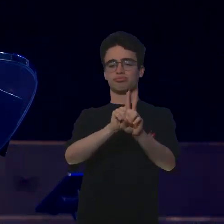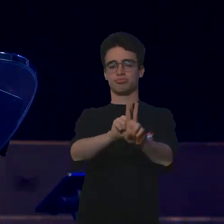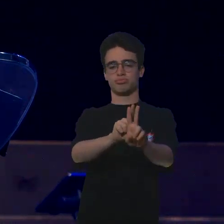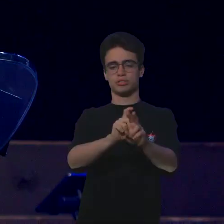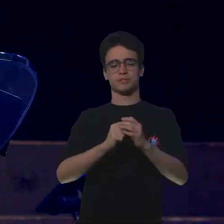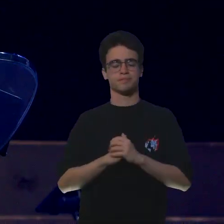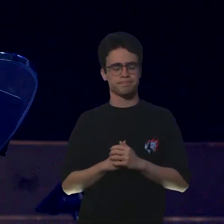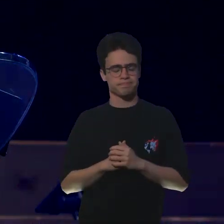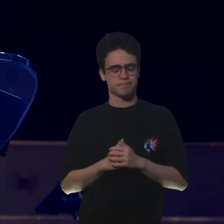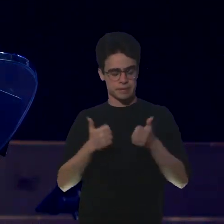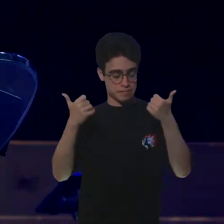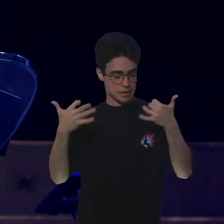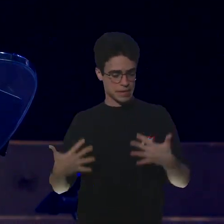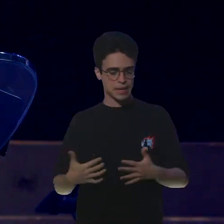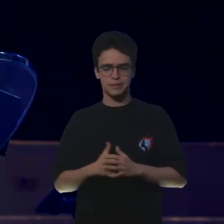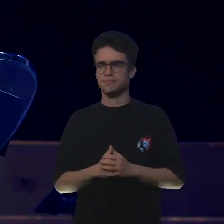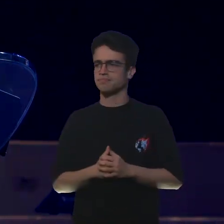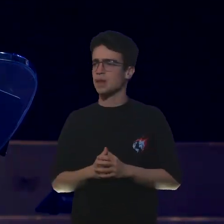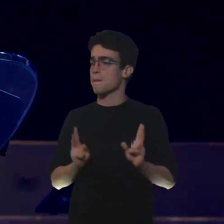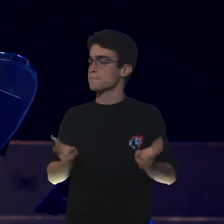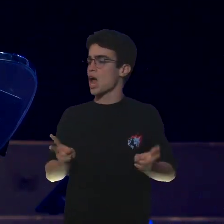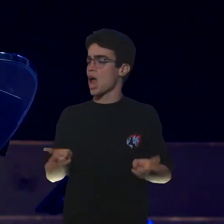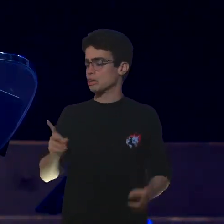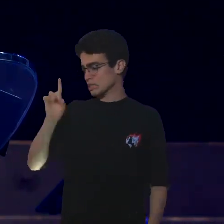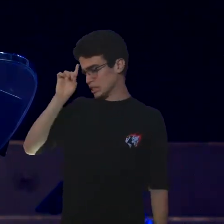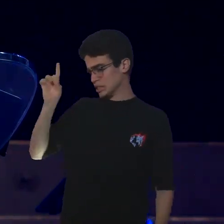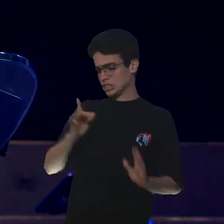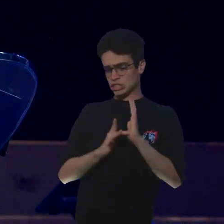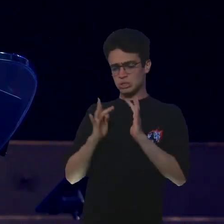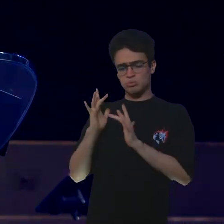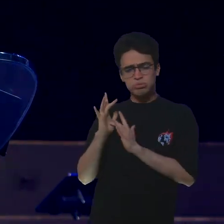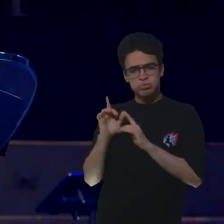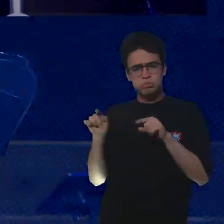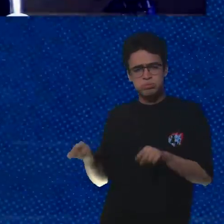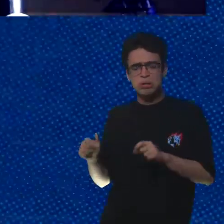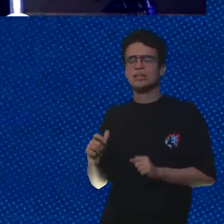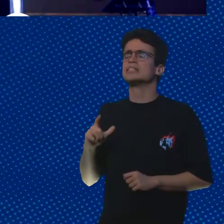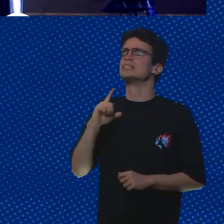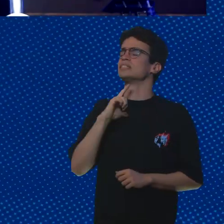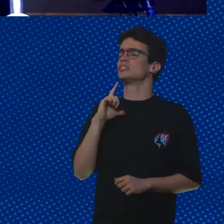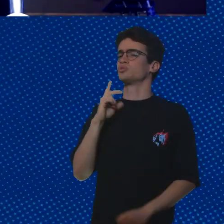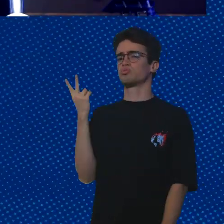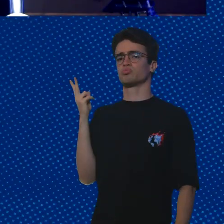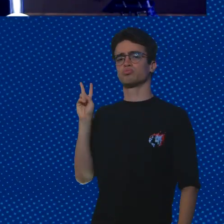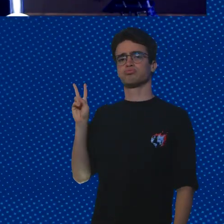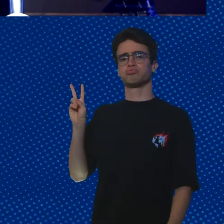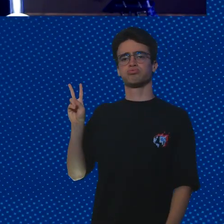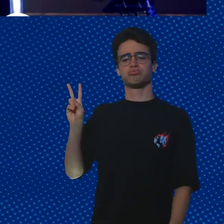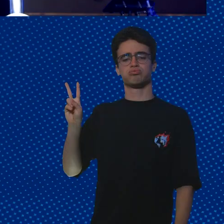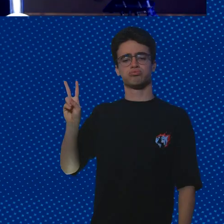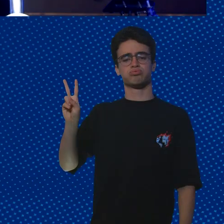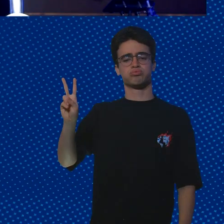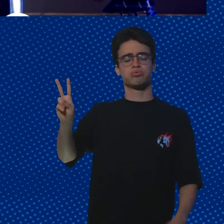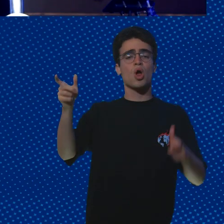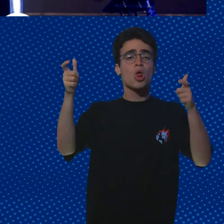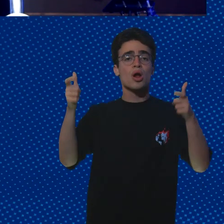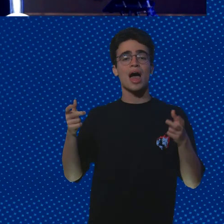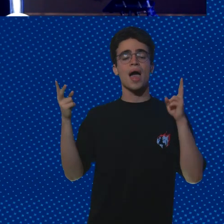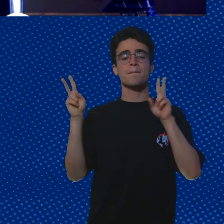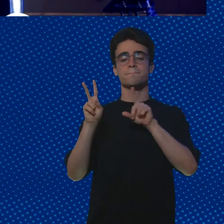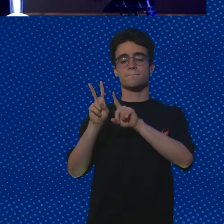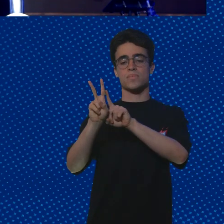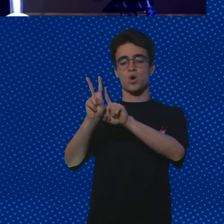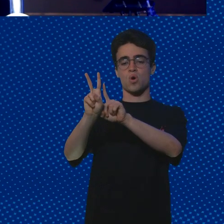Naquele mesmo dia, 2 dos seguidores de Jesus caminhavam para o povoado de Emaús, a 11 quilômetros de